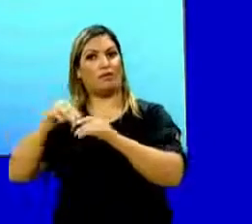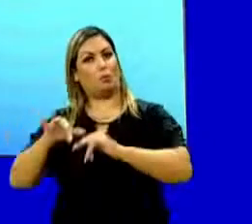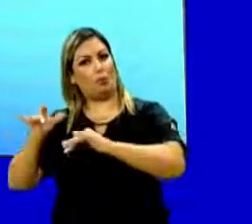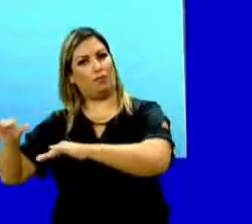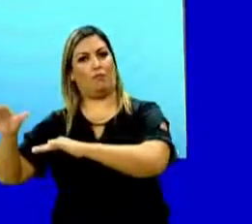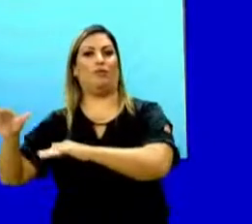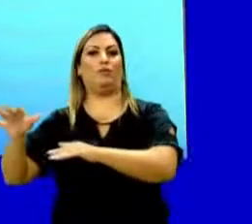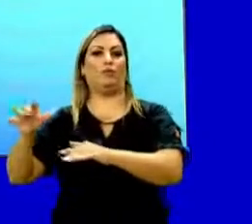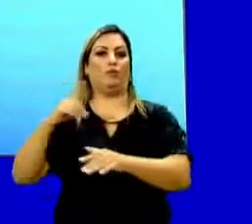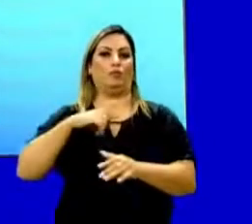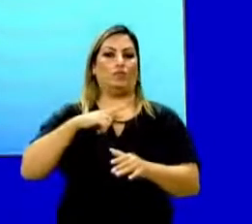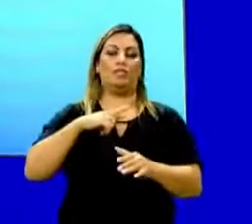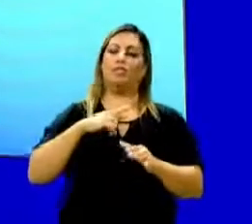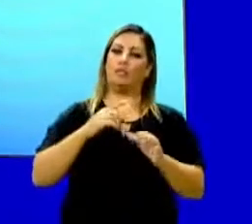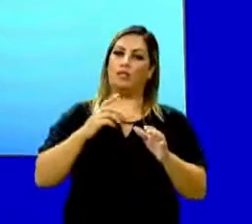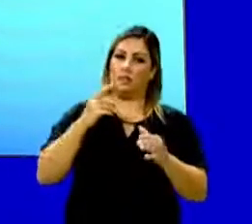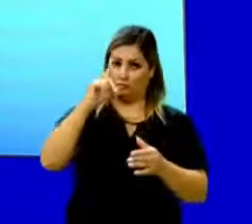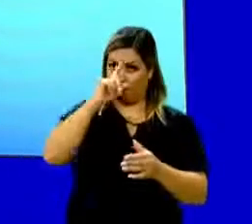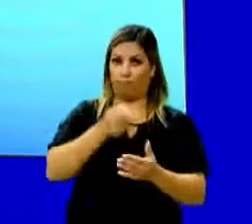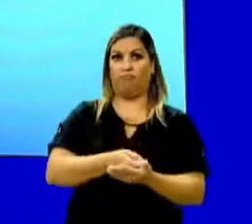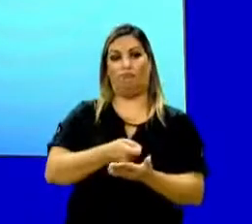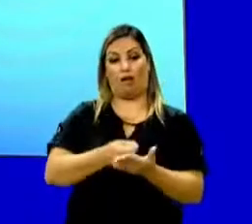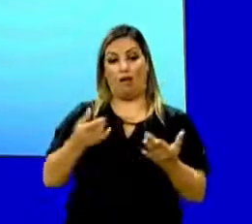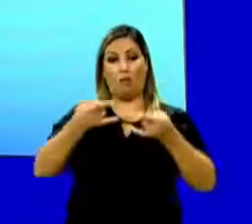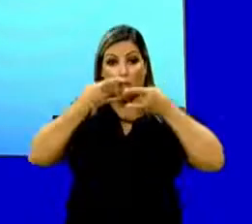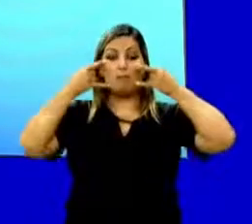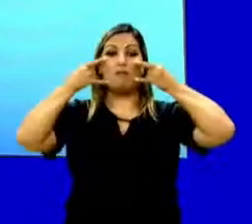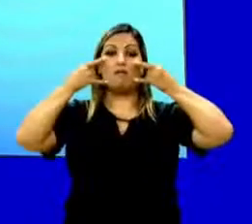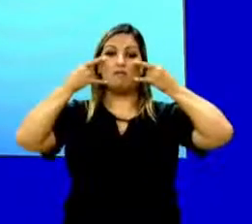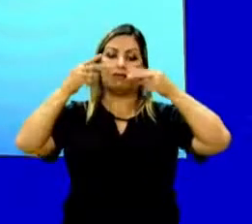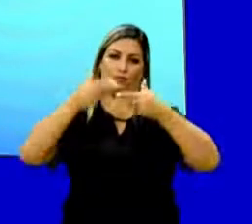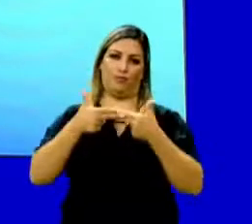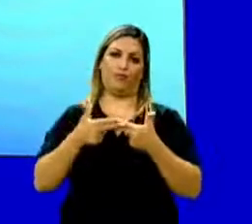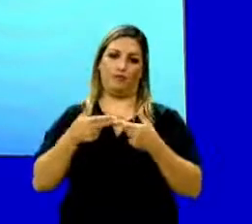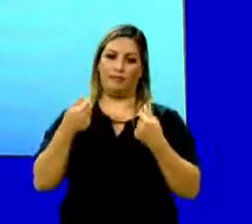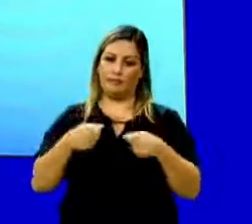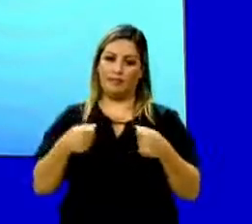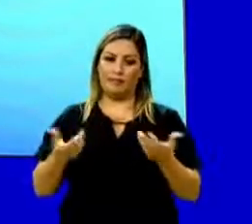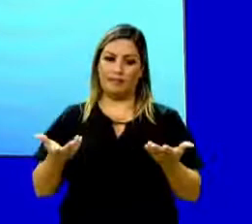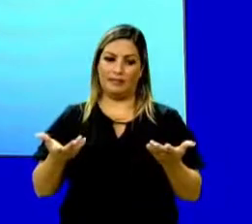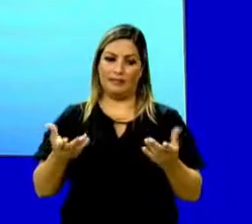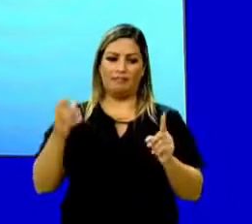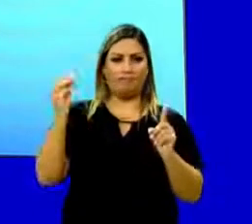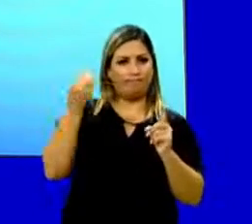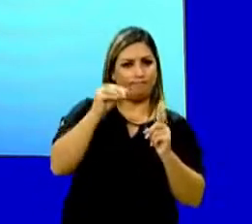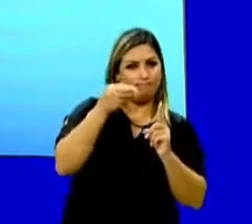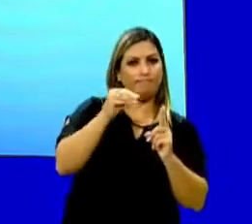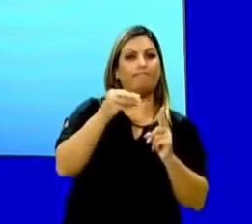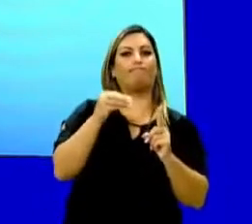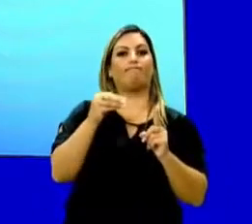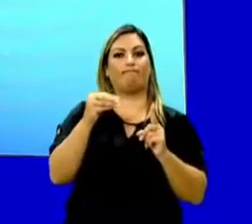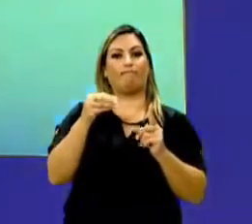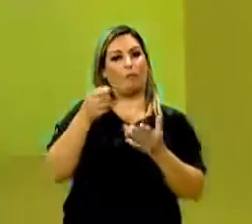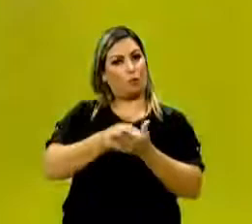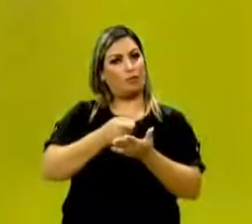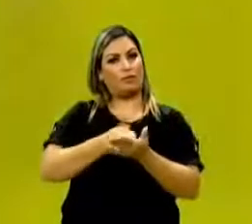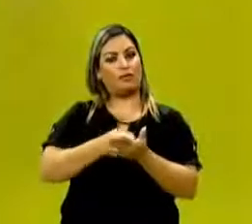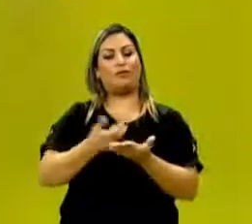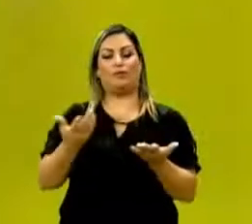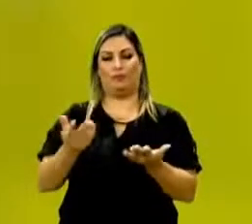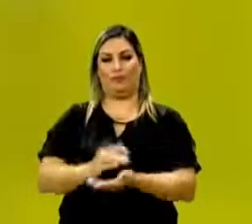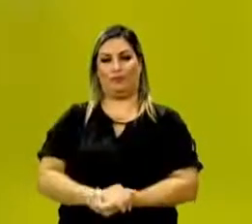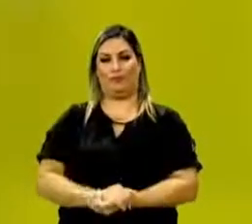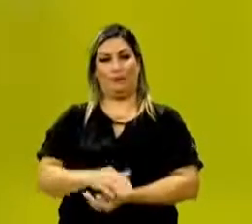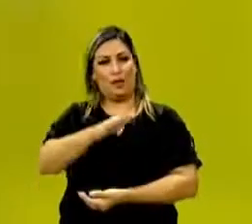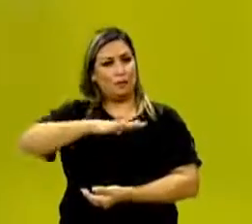campanha, dessa ordem que no momento é uma máxima que nós devemos seguir. Usar a máscara obrigatoriamente em todos os ambientes,